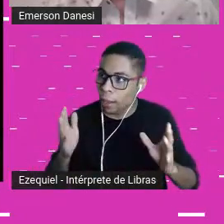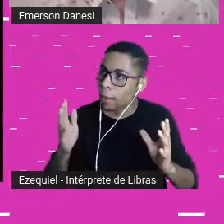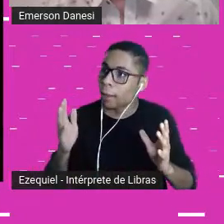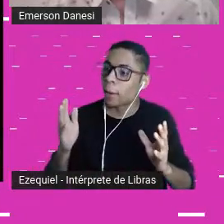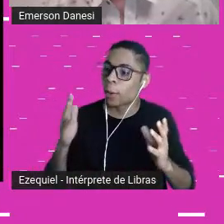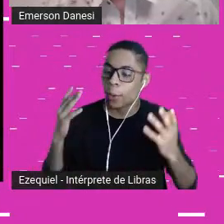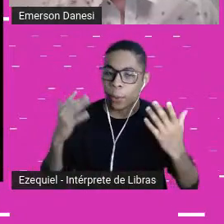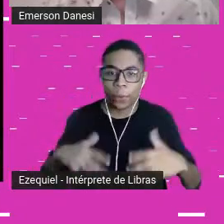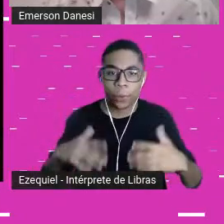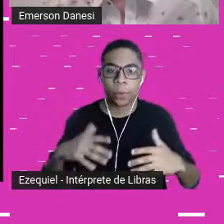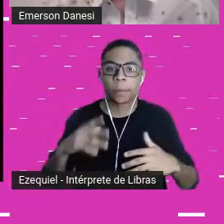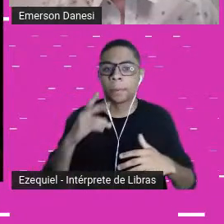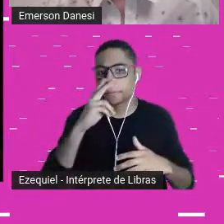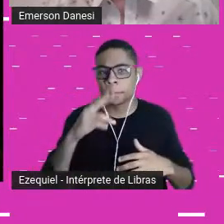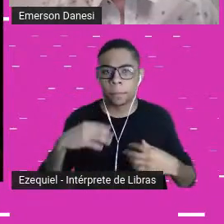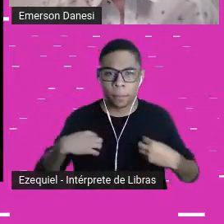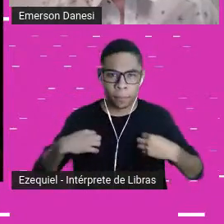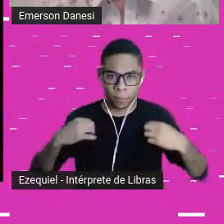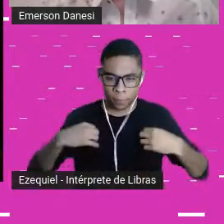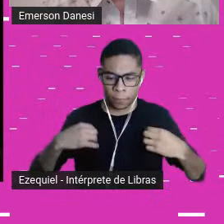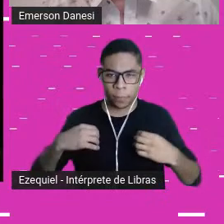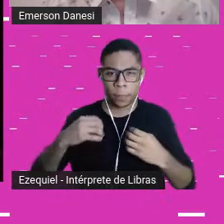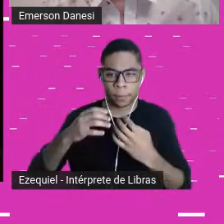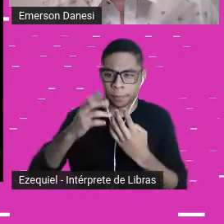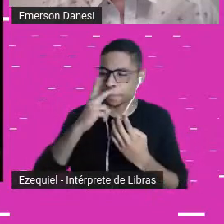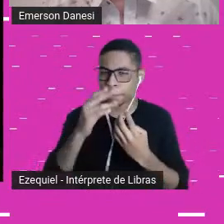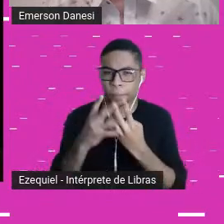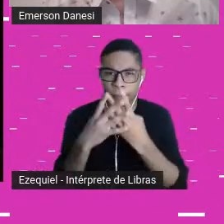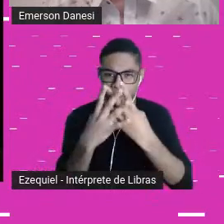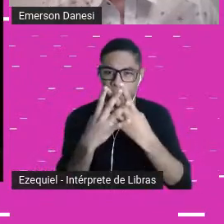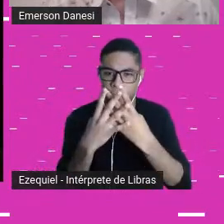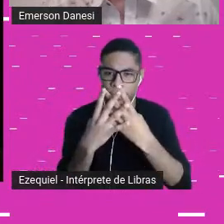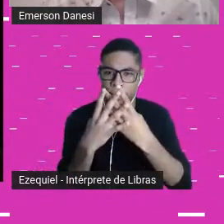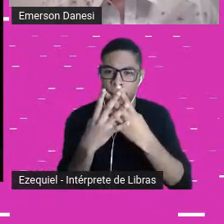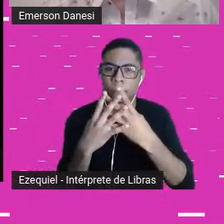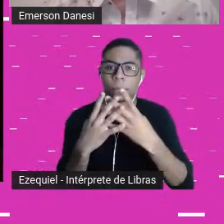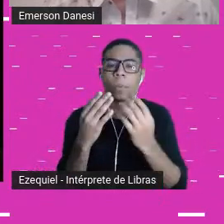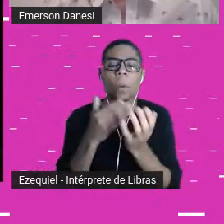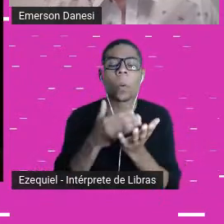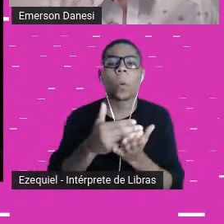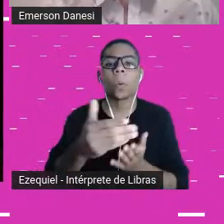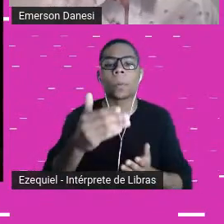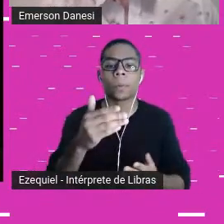tecido ele era de uma trama muito aberta, ele começou